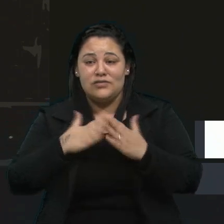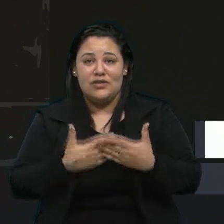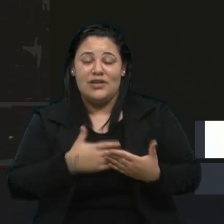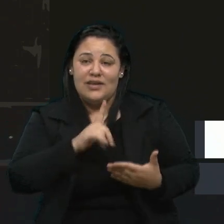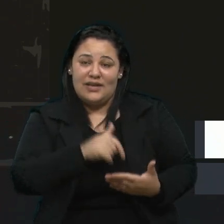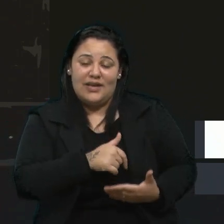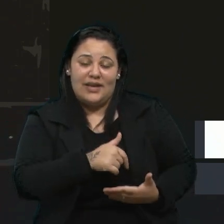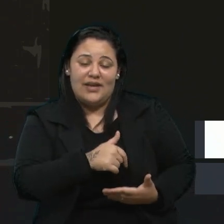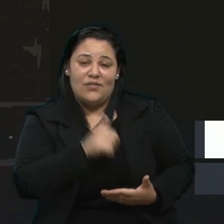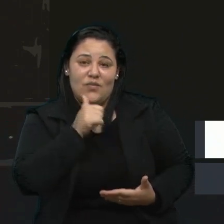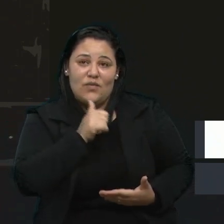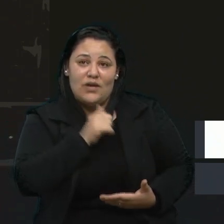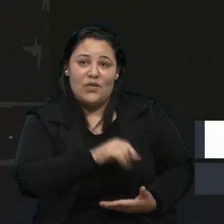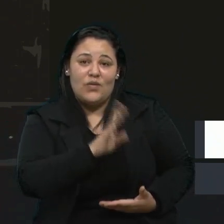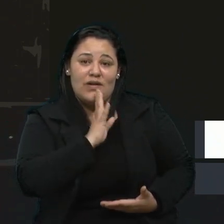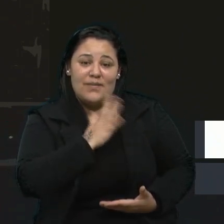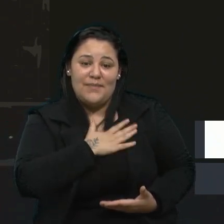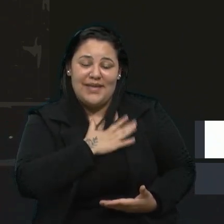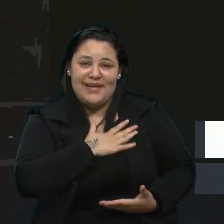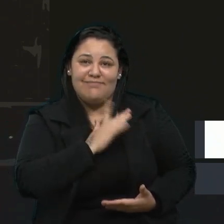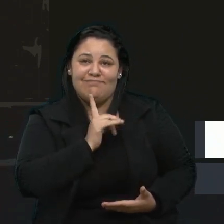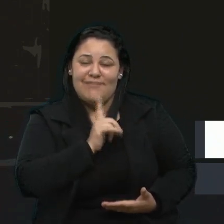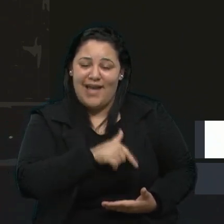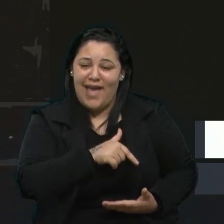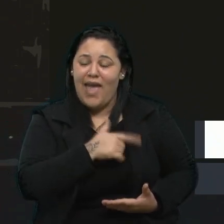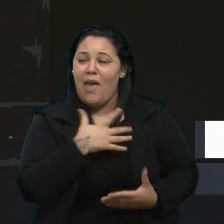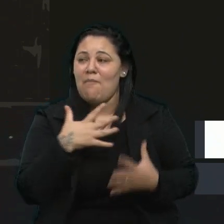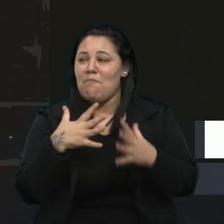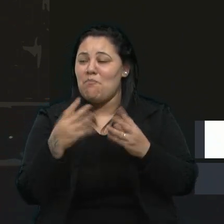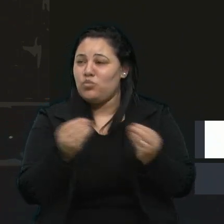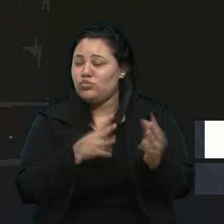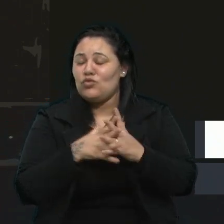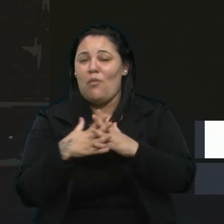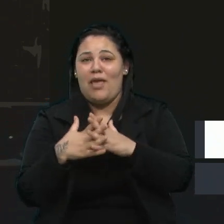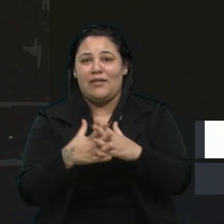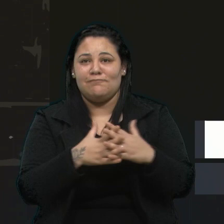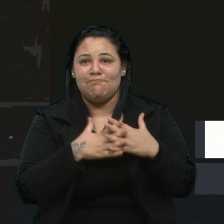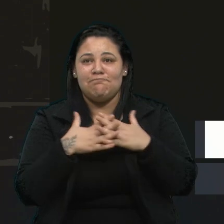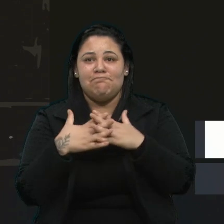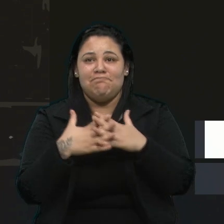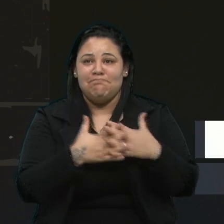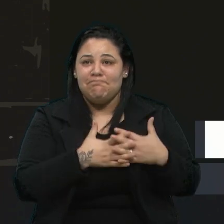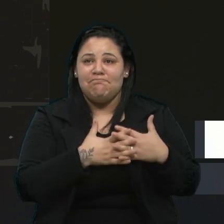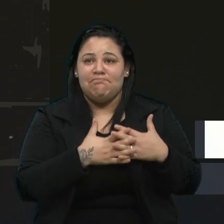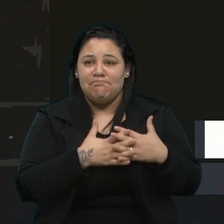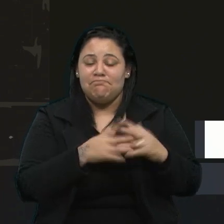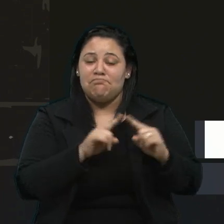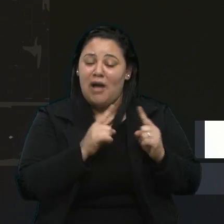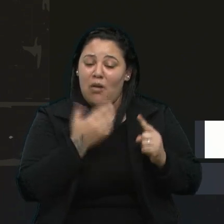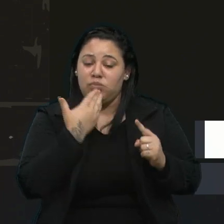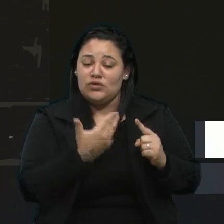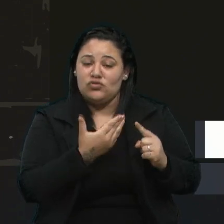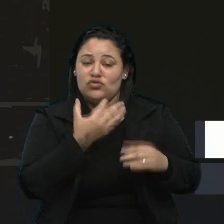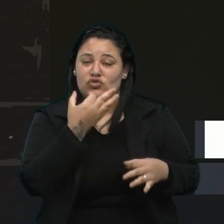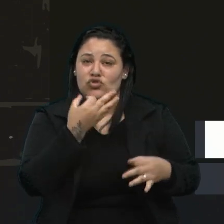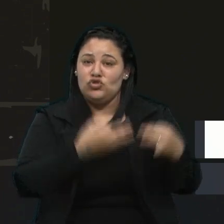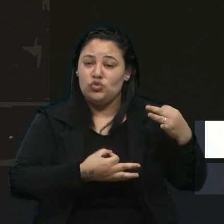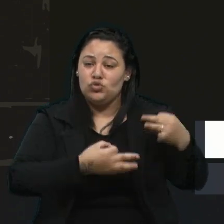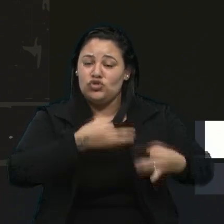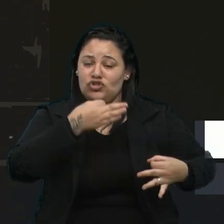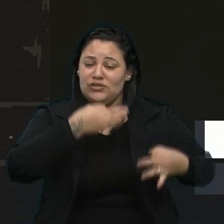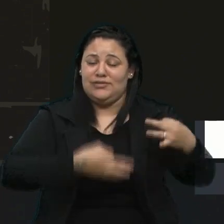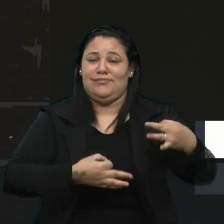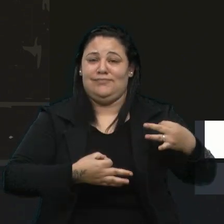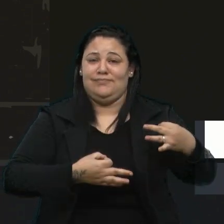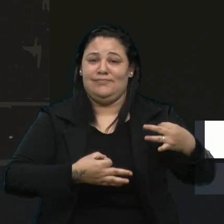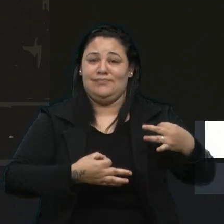minha. É uma situação muito complicada, mas a gente pede justiça, porque